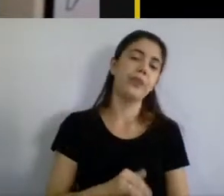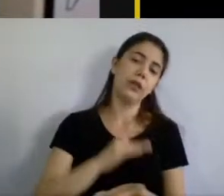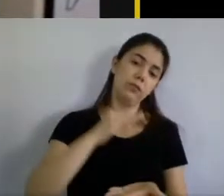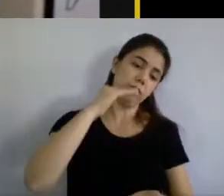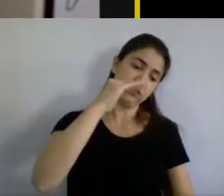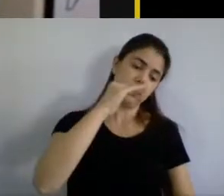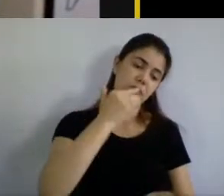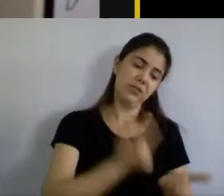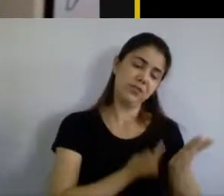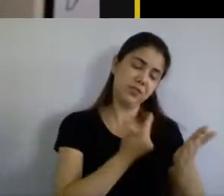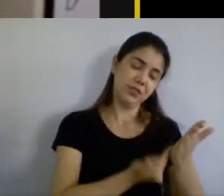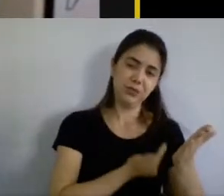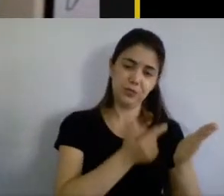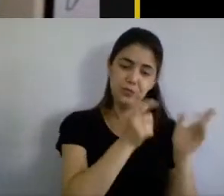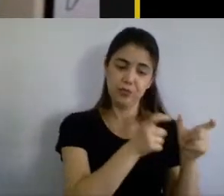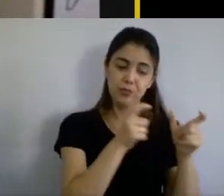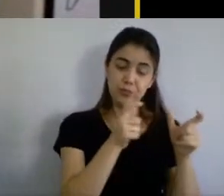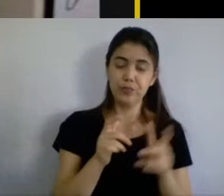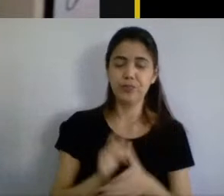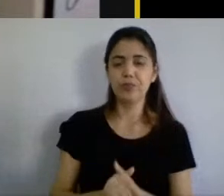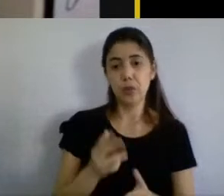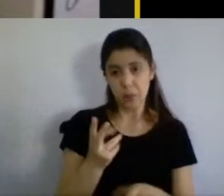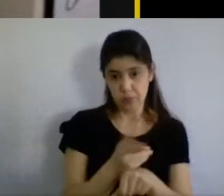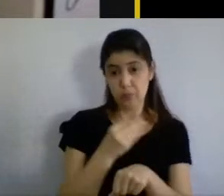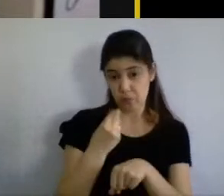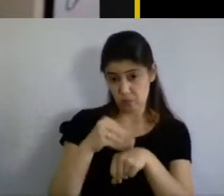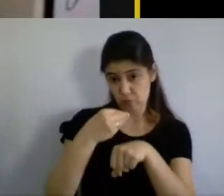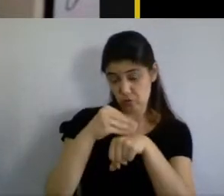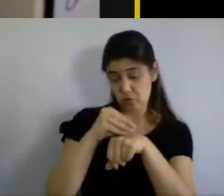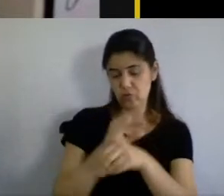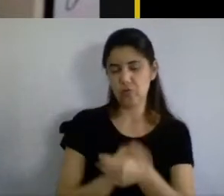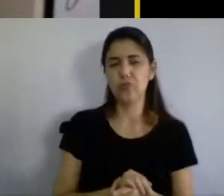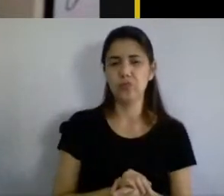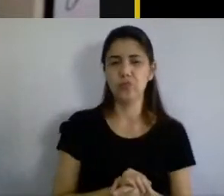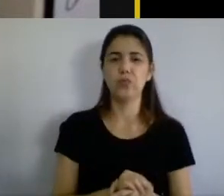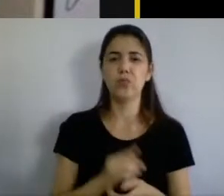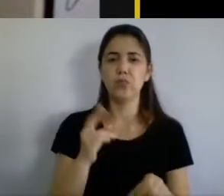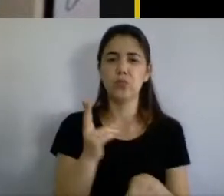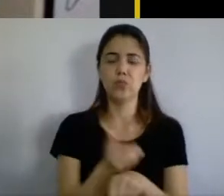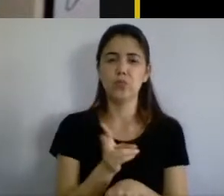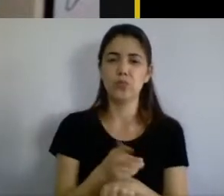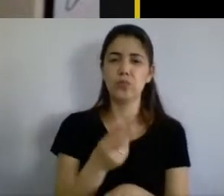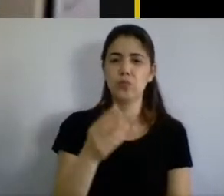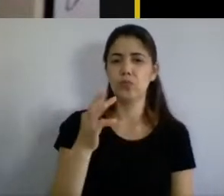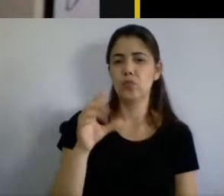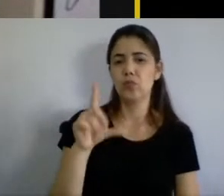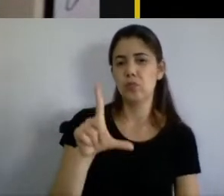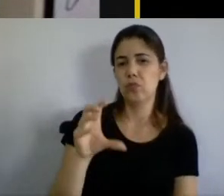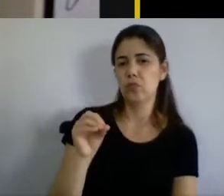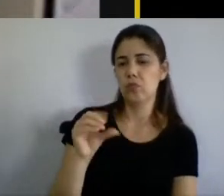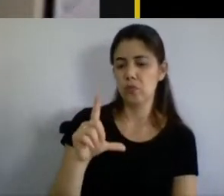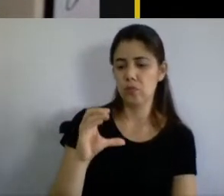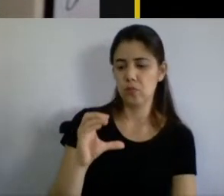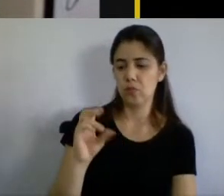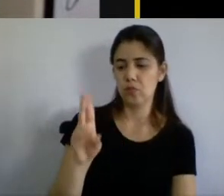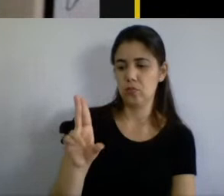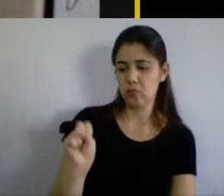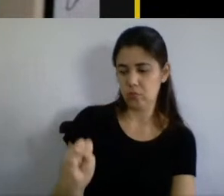lugares. Você procura ali também. Procura topos ou locus ou lugar comum.